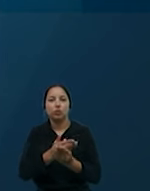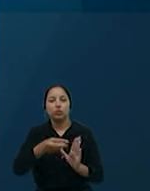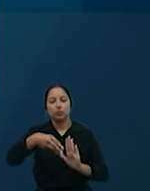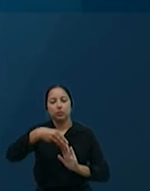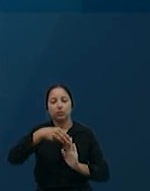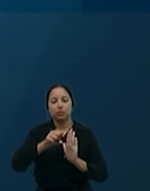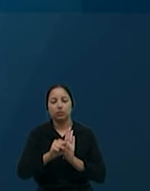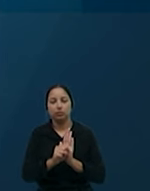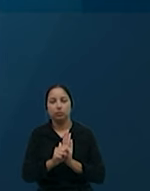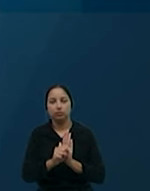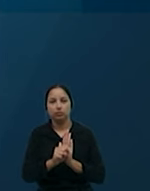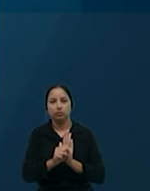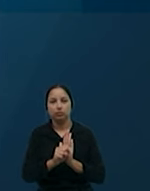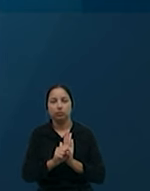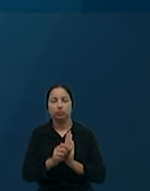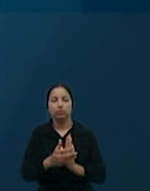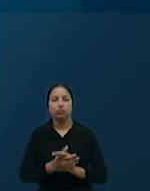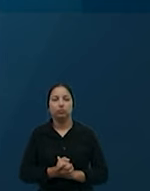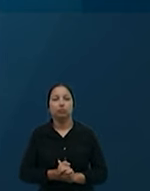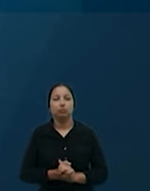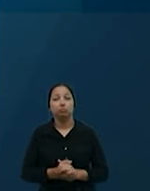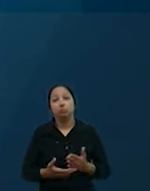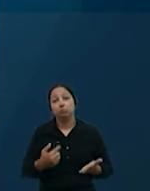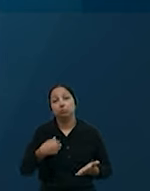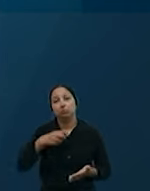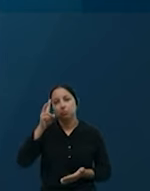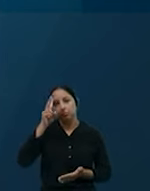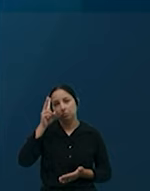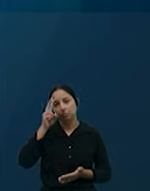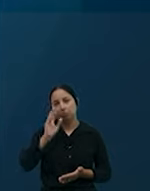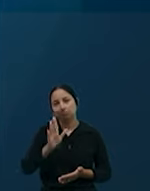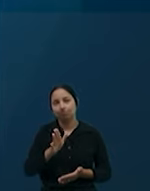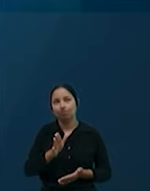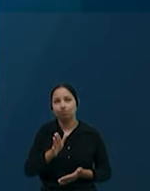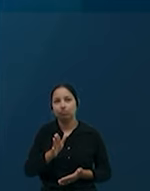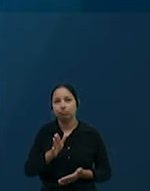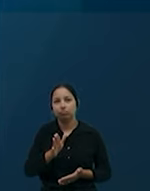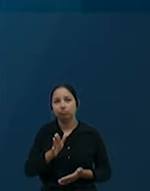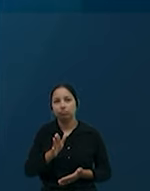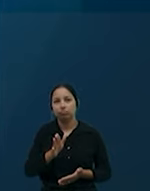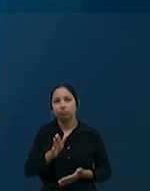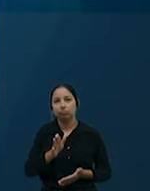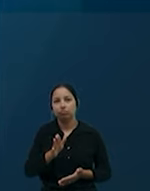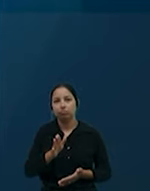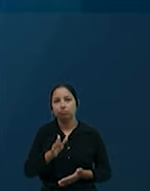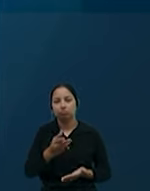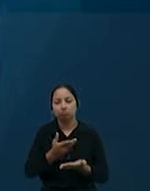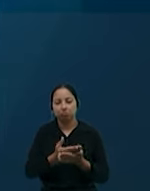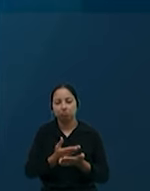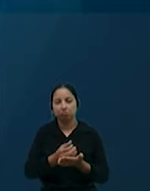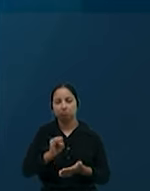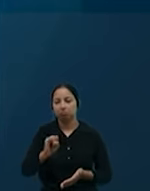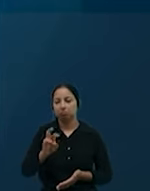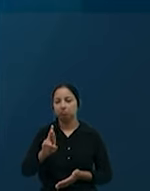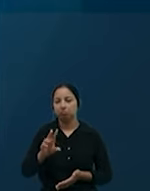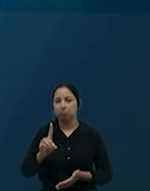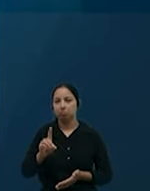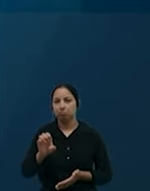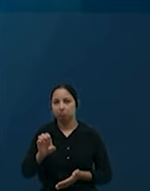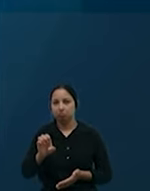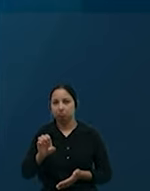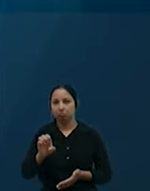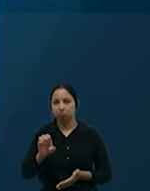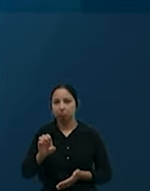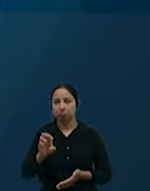eu lembro que, como já apreciamos IRDR, em desdobramento de decisão dada